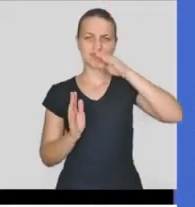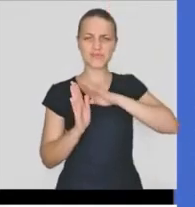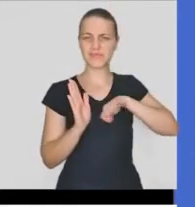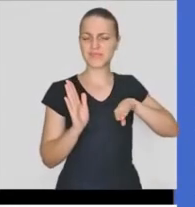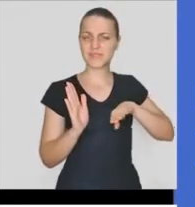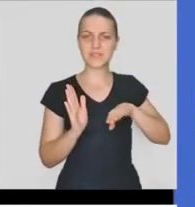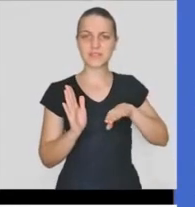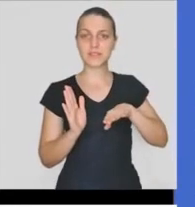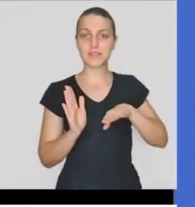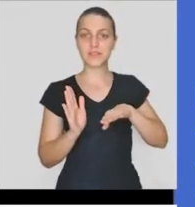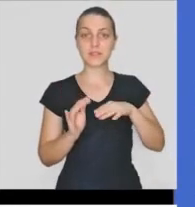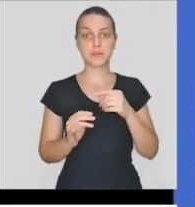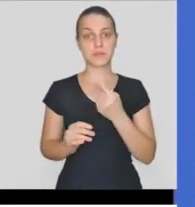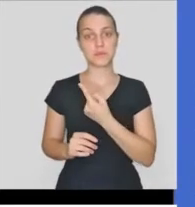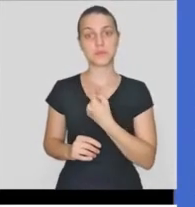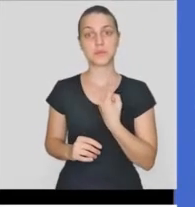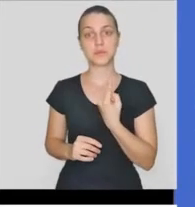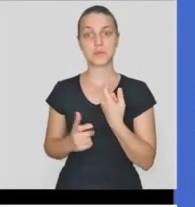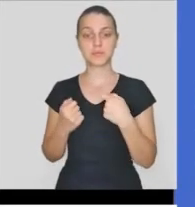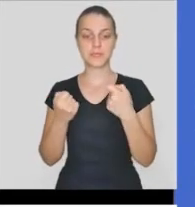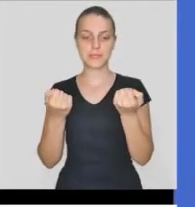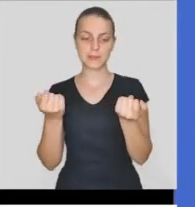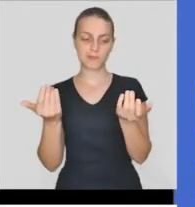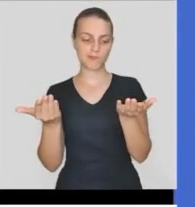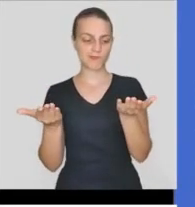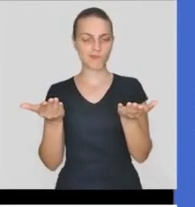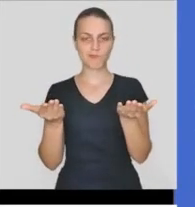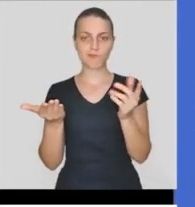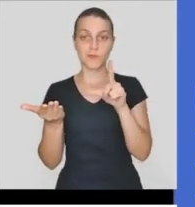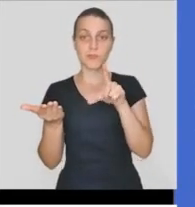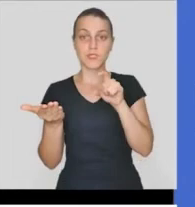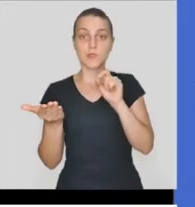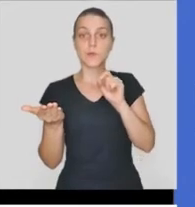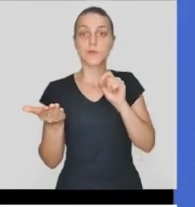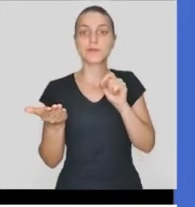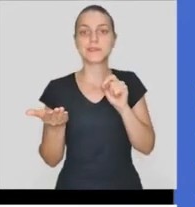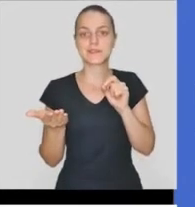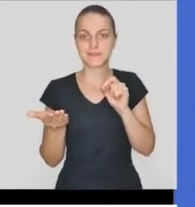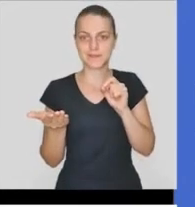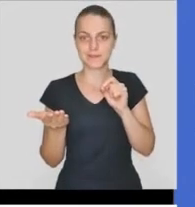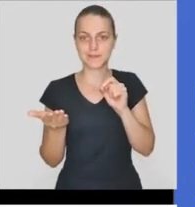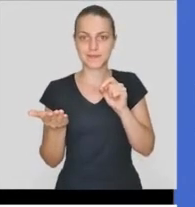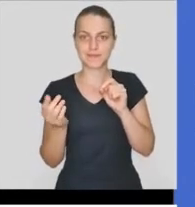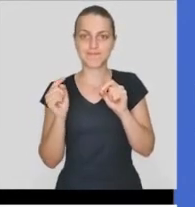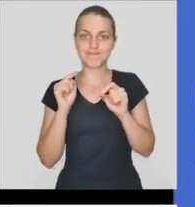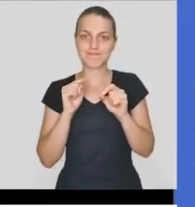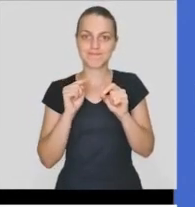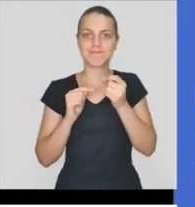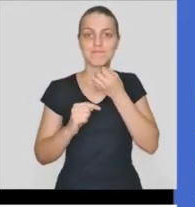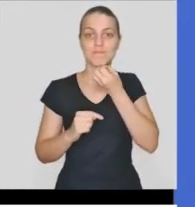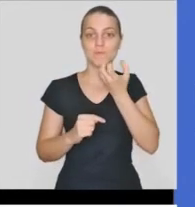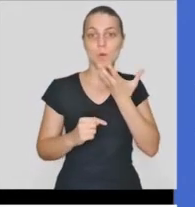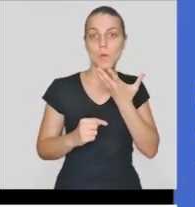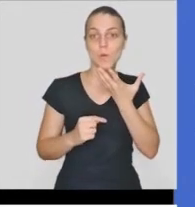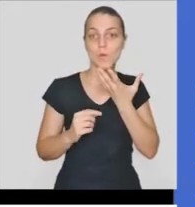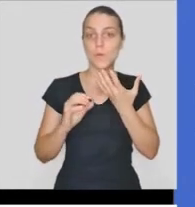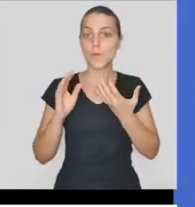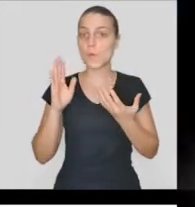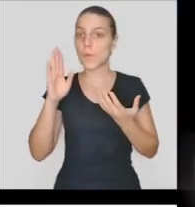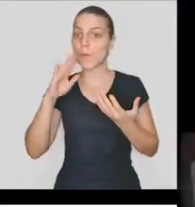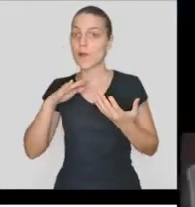si. Cabe a cada um de nós sempre decidir como nos envolver na arte para o bem ou na arte para o mal.